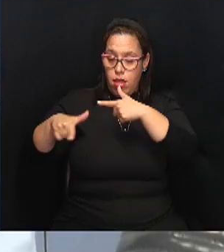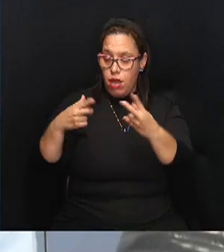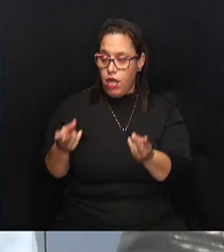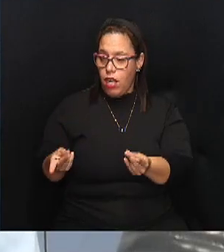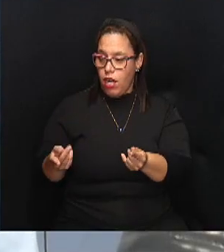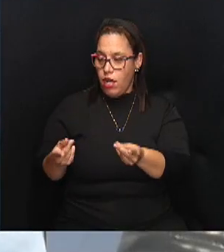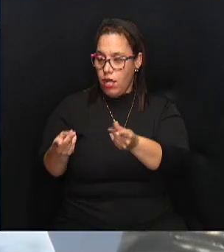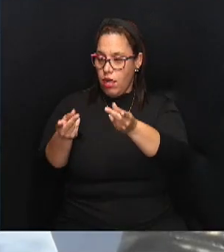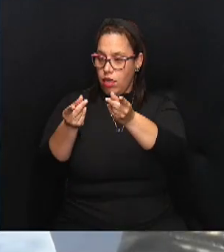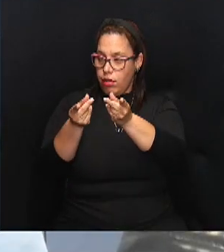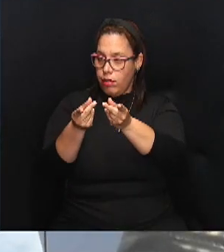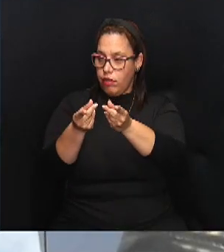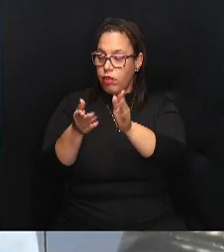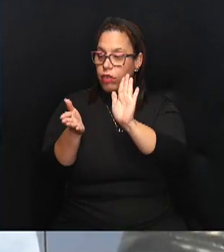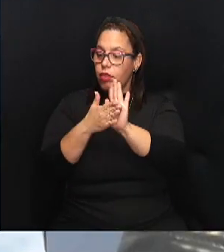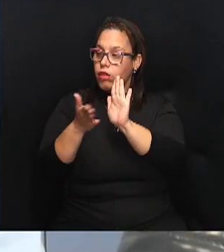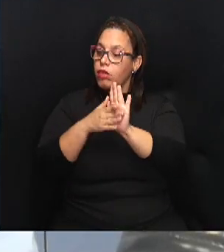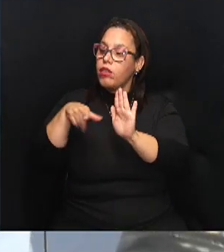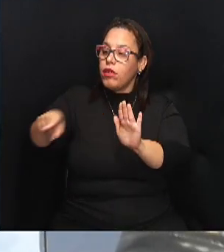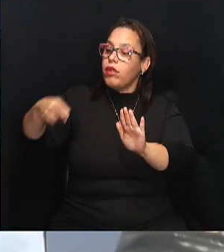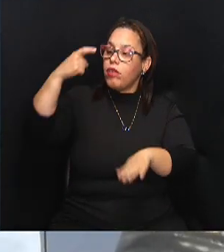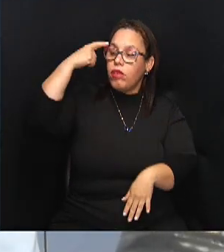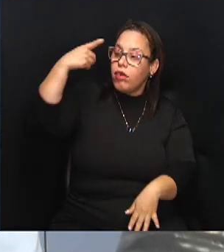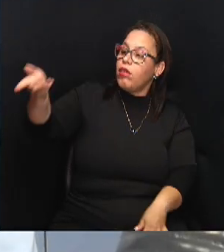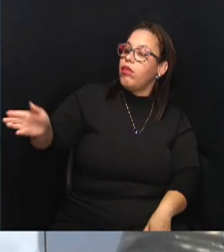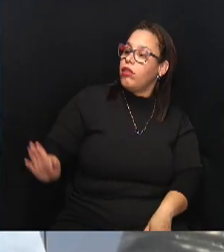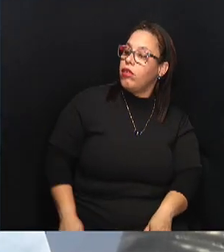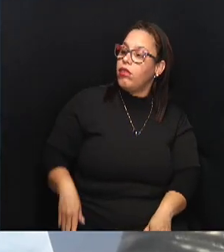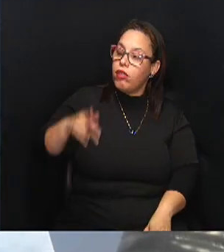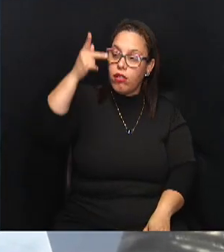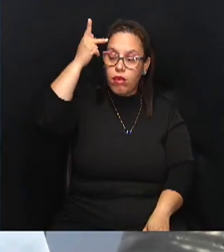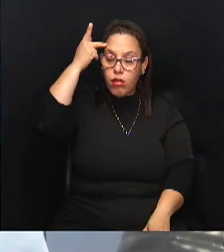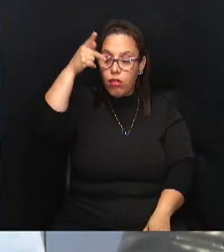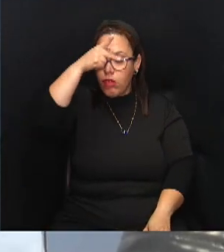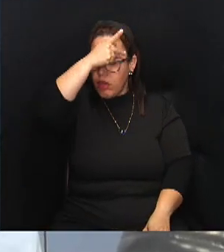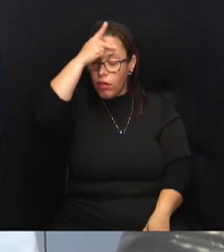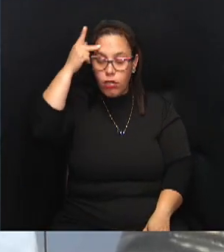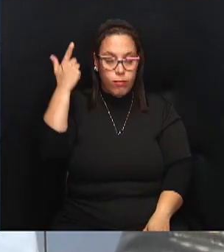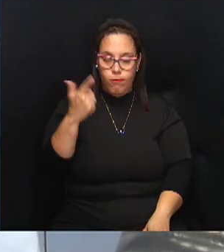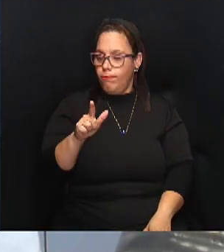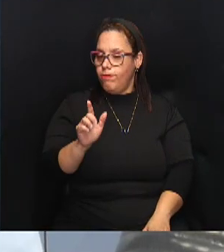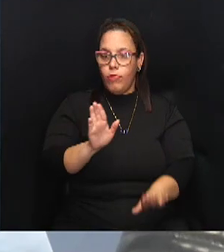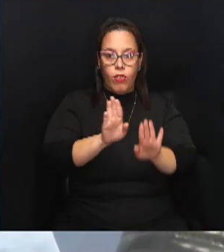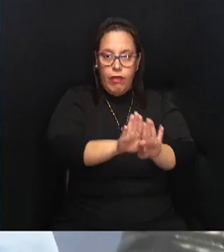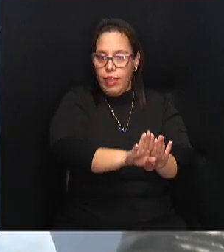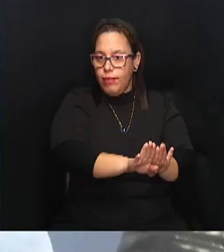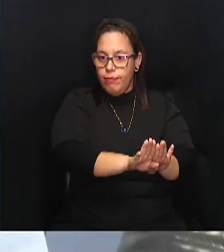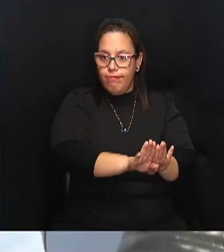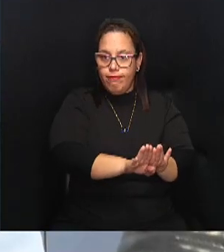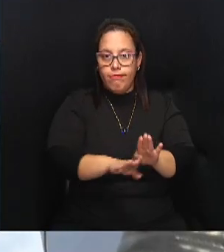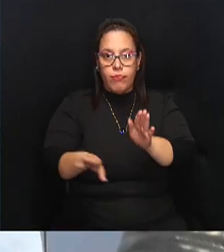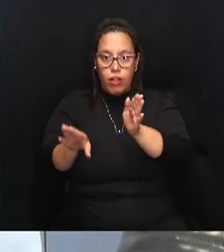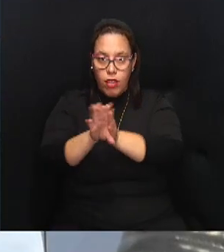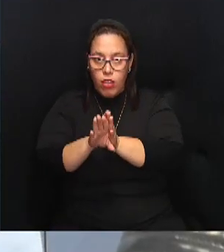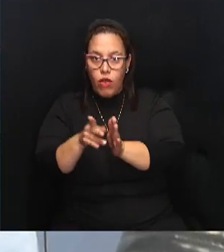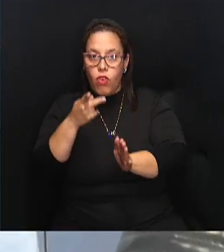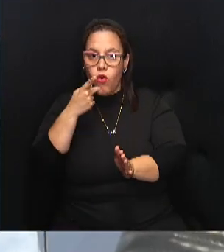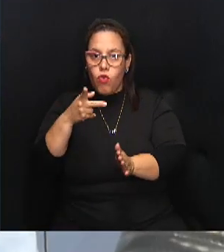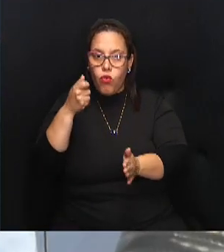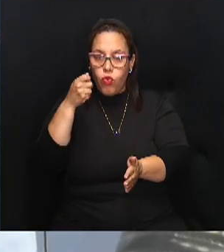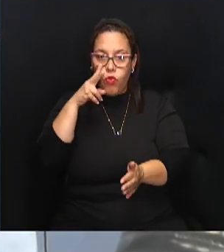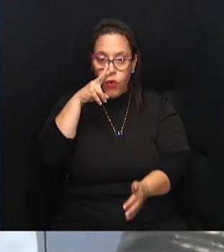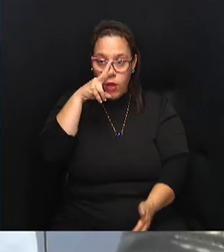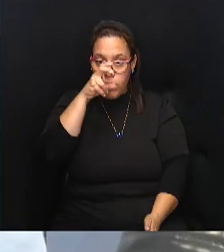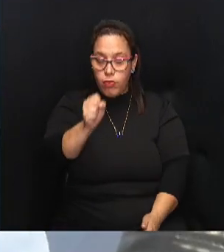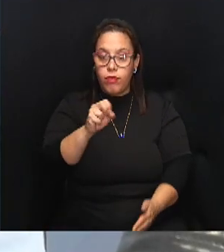Renda, mostrar para aquela pessoa que está na rua que na rua ela não vai ficar. Chegar com uma fala firme,